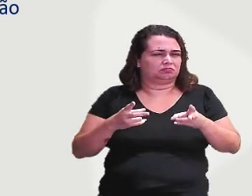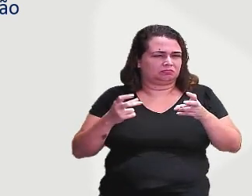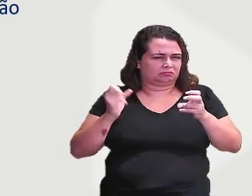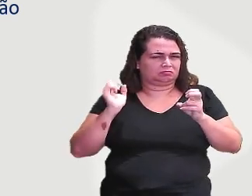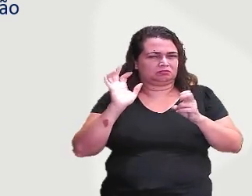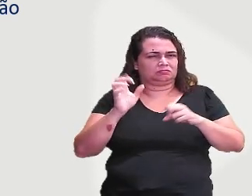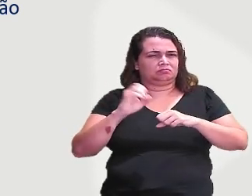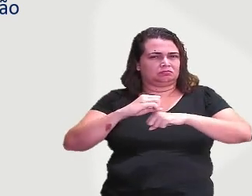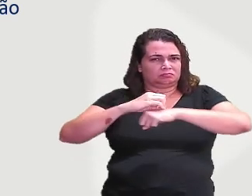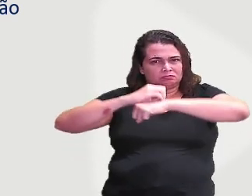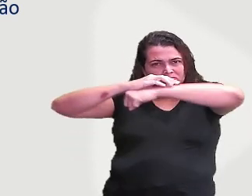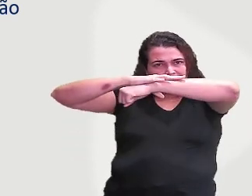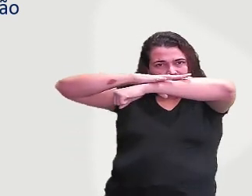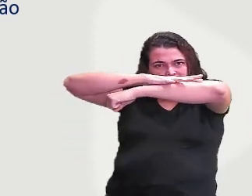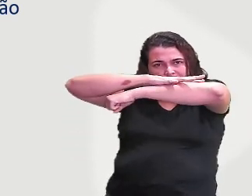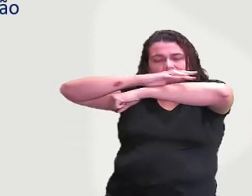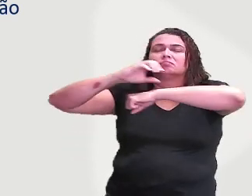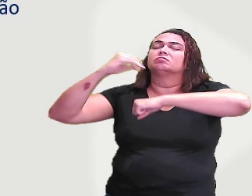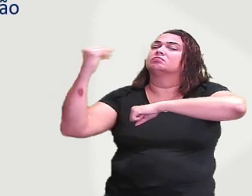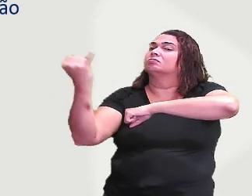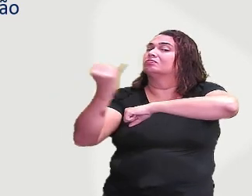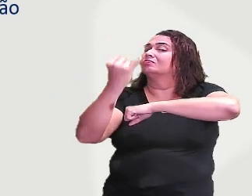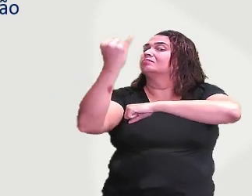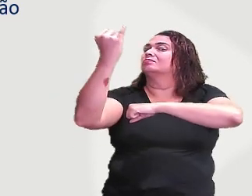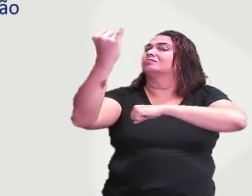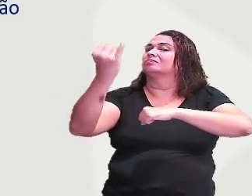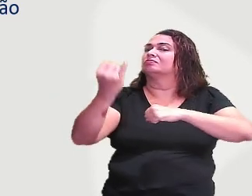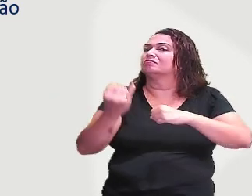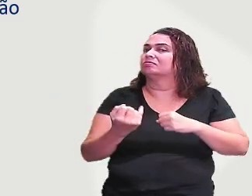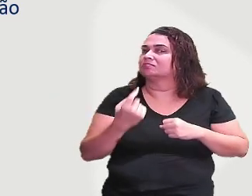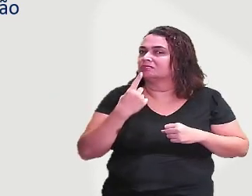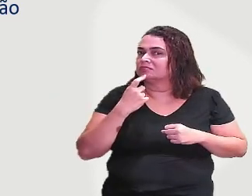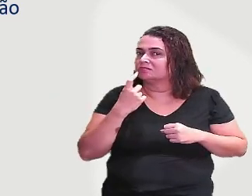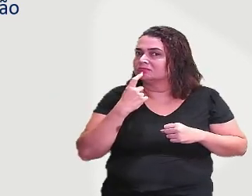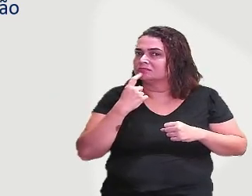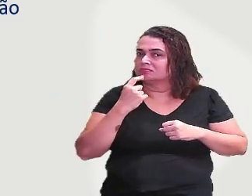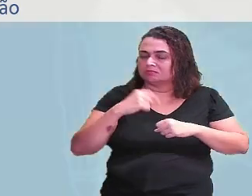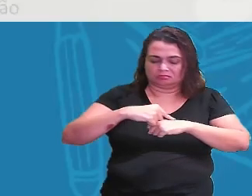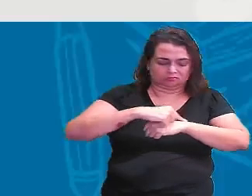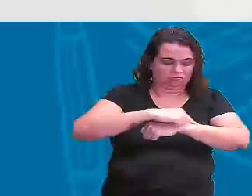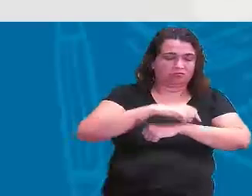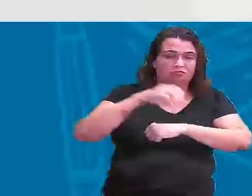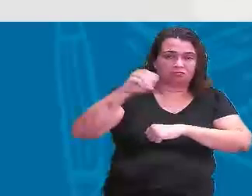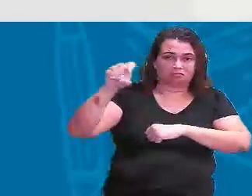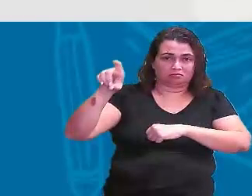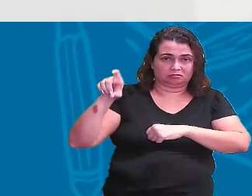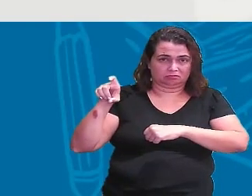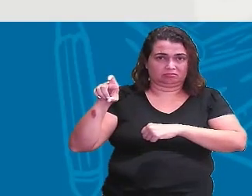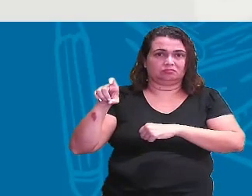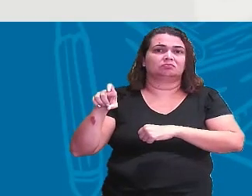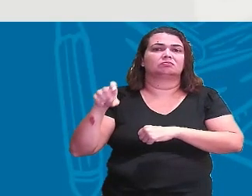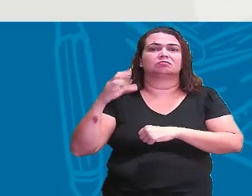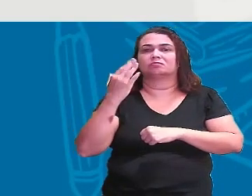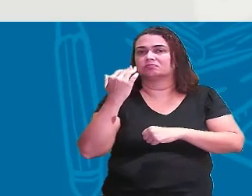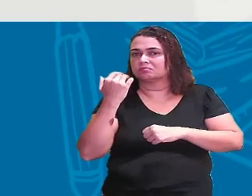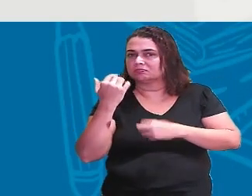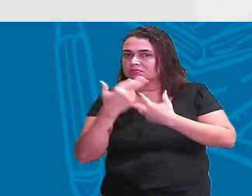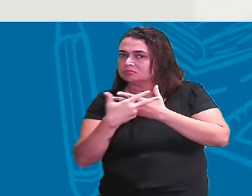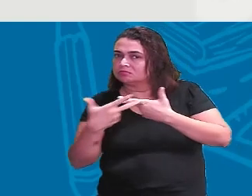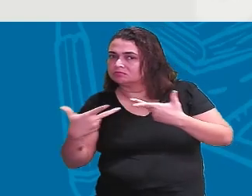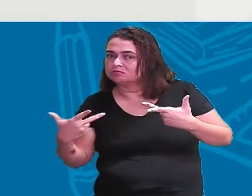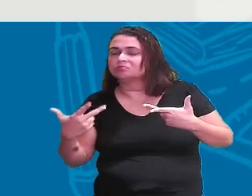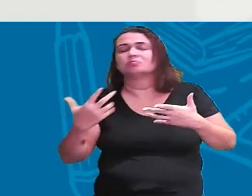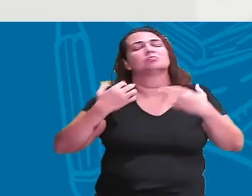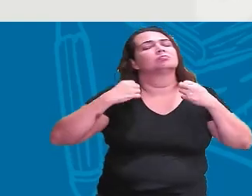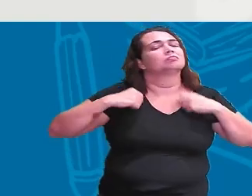vasos sanguíneos, eles são importantes justamente nessa condução desse oxigênio e dos nutrientes através do sangue